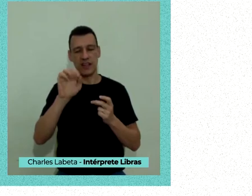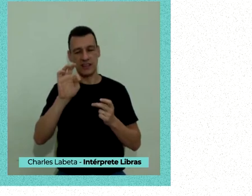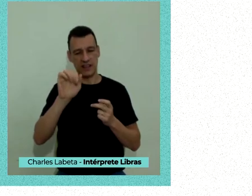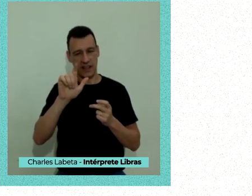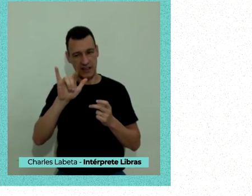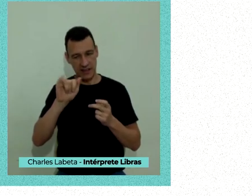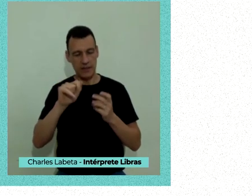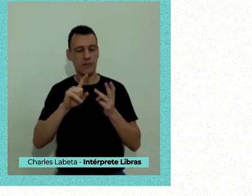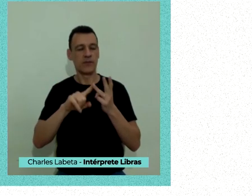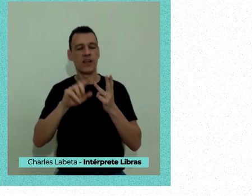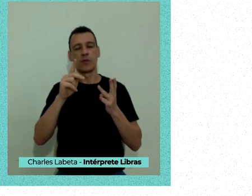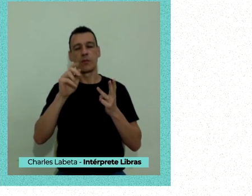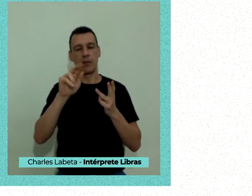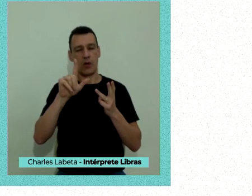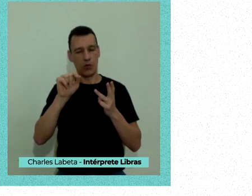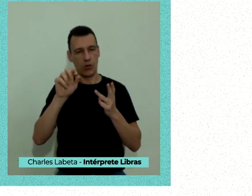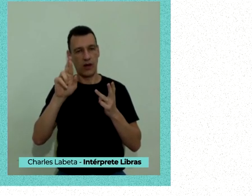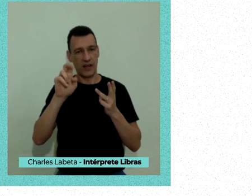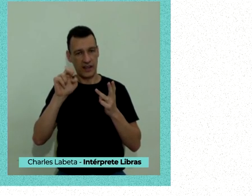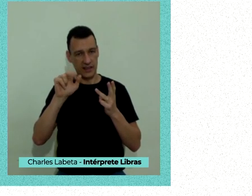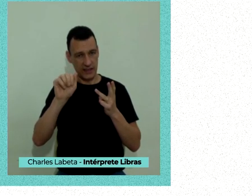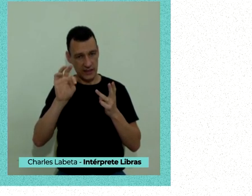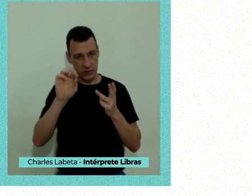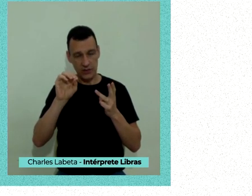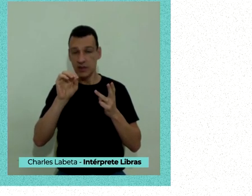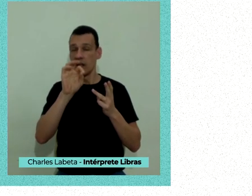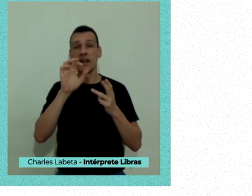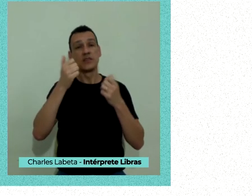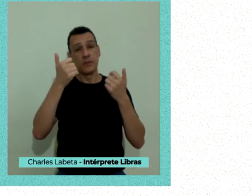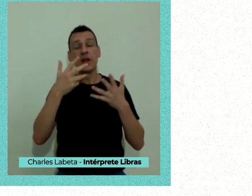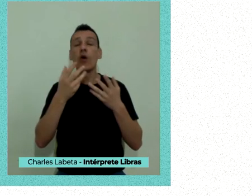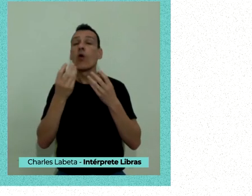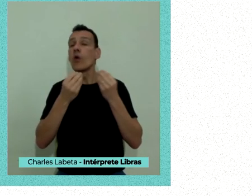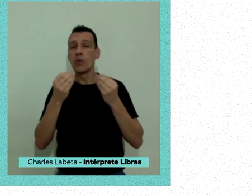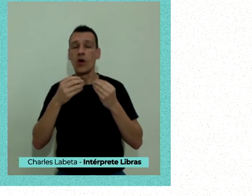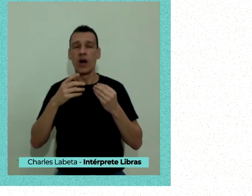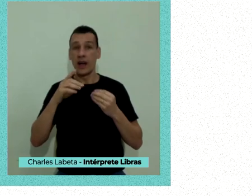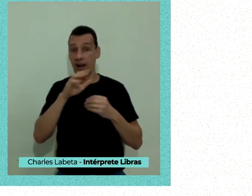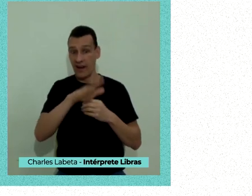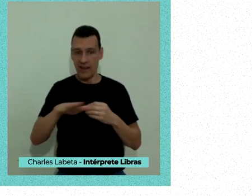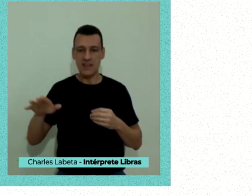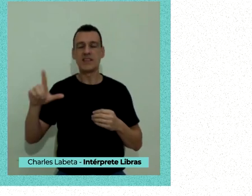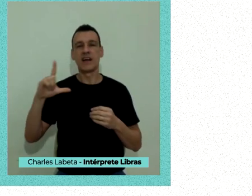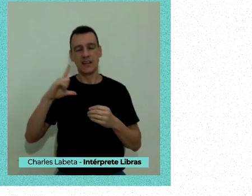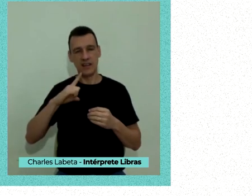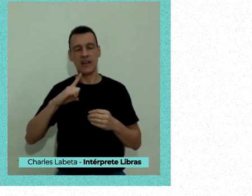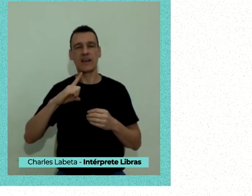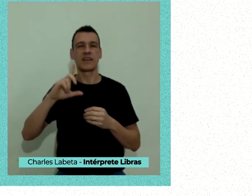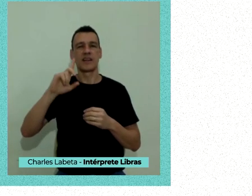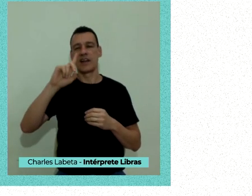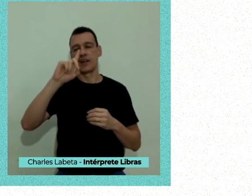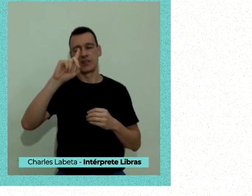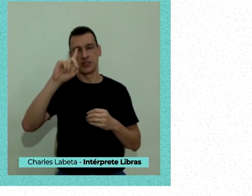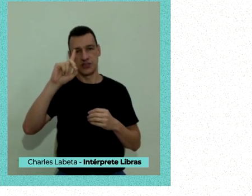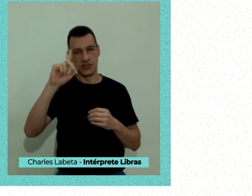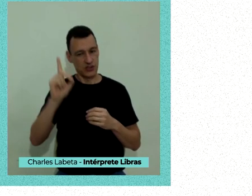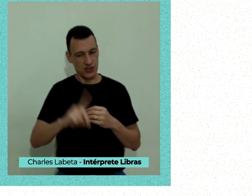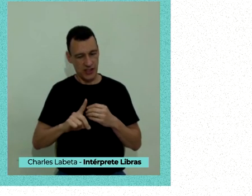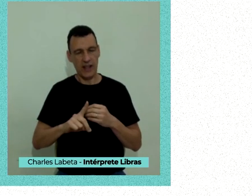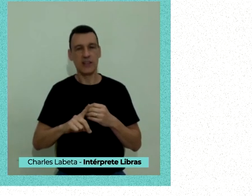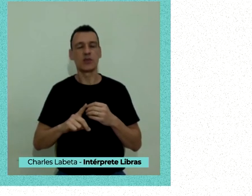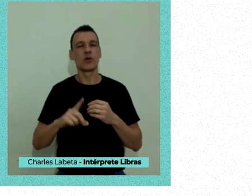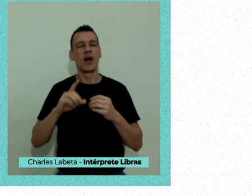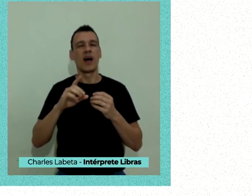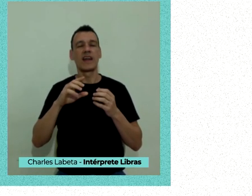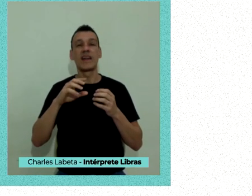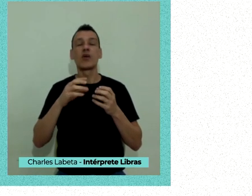Renat, falando sobre como garantir os direitos das crianças e dos adolescentes no ambiente digital.